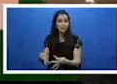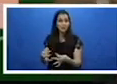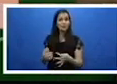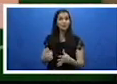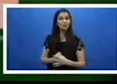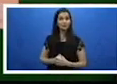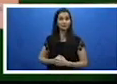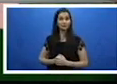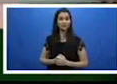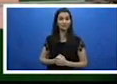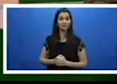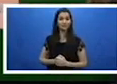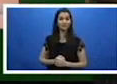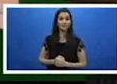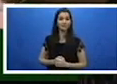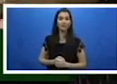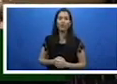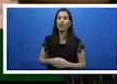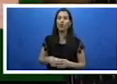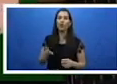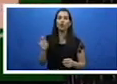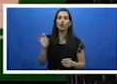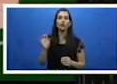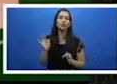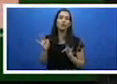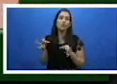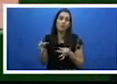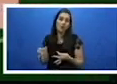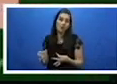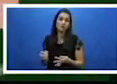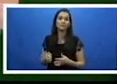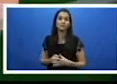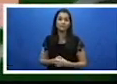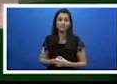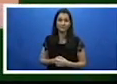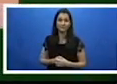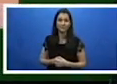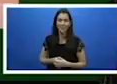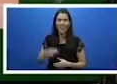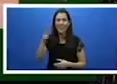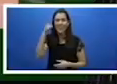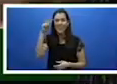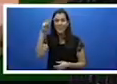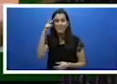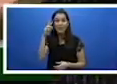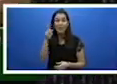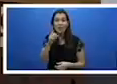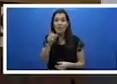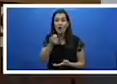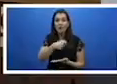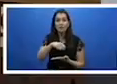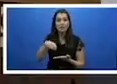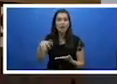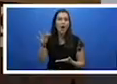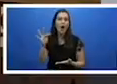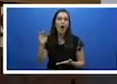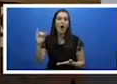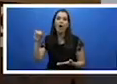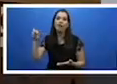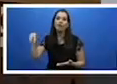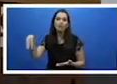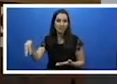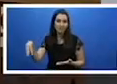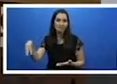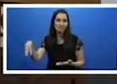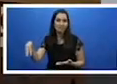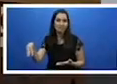Finalmente, por fim, tá? Lembrando, crianças, que vocês não precisam escrever fim quando coloca